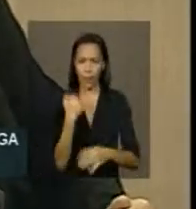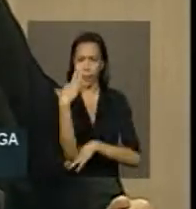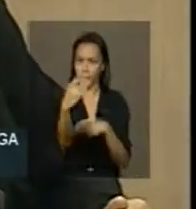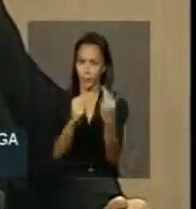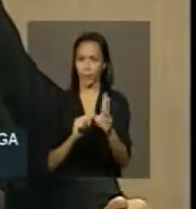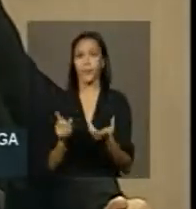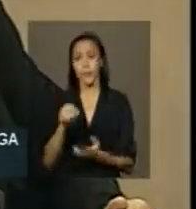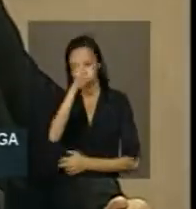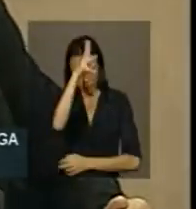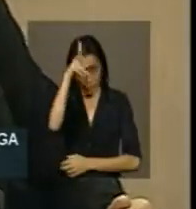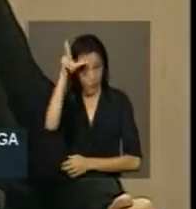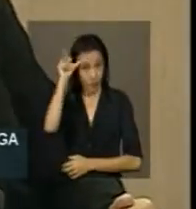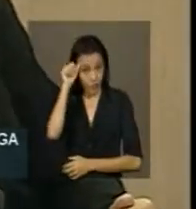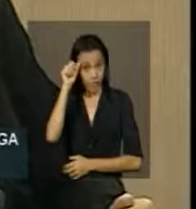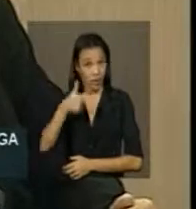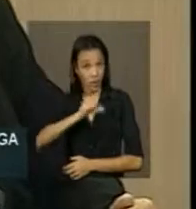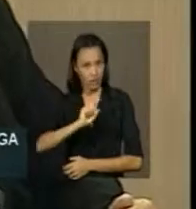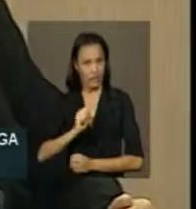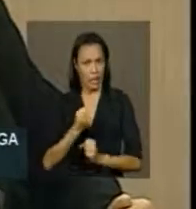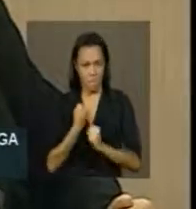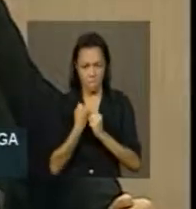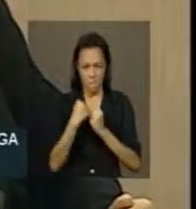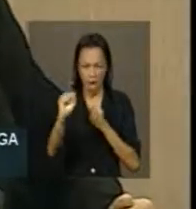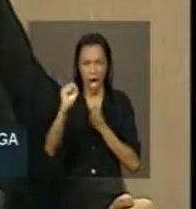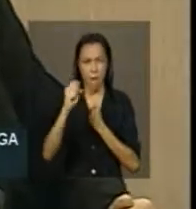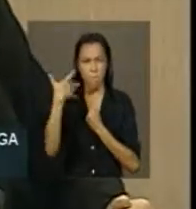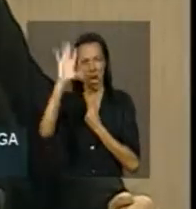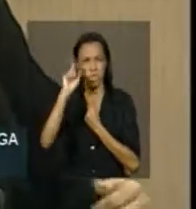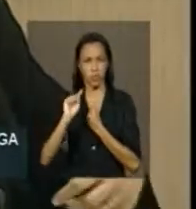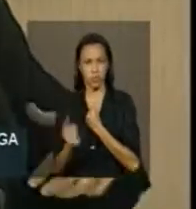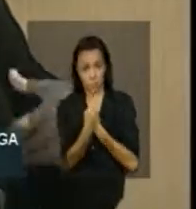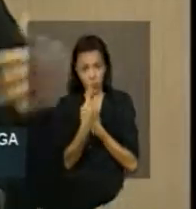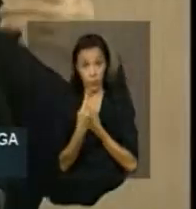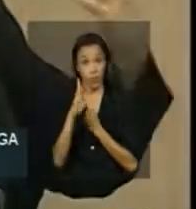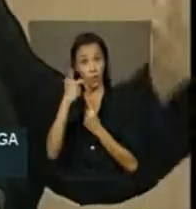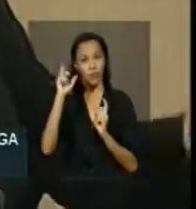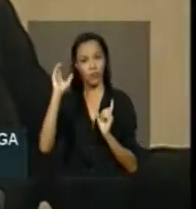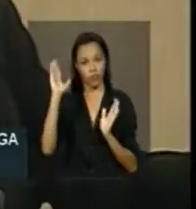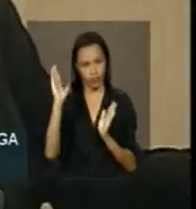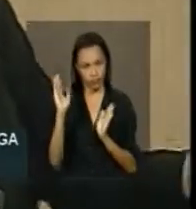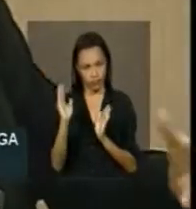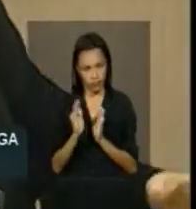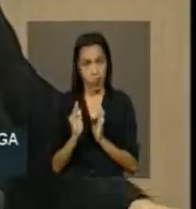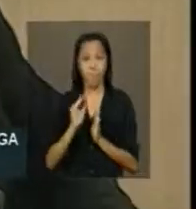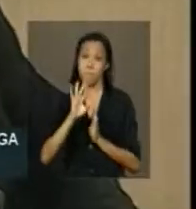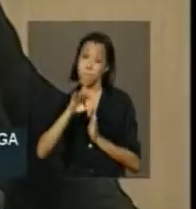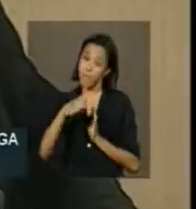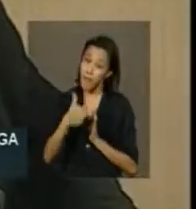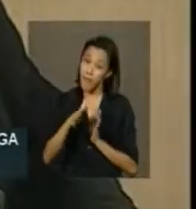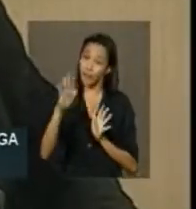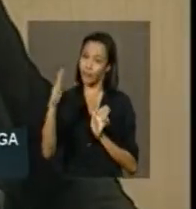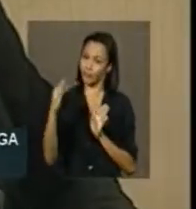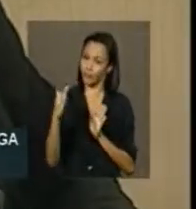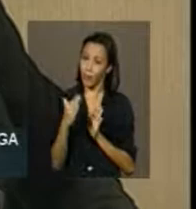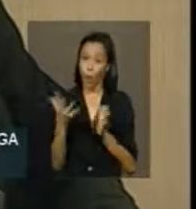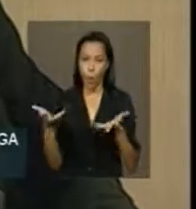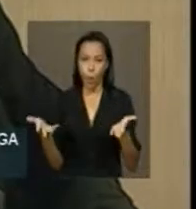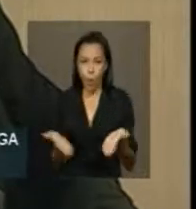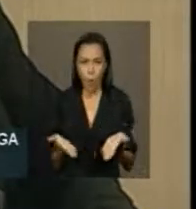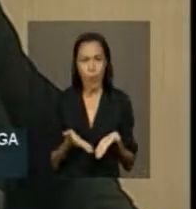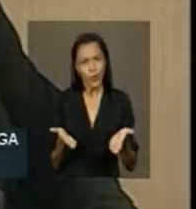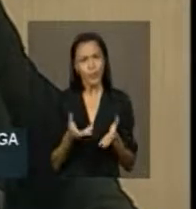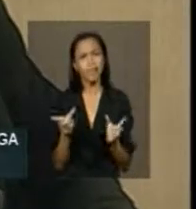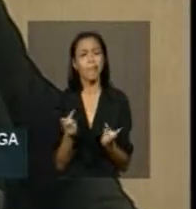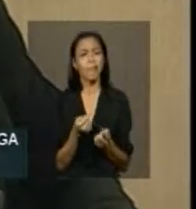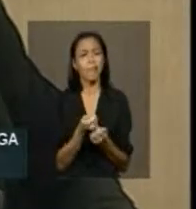que antes eram de grande mandamentos acima de 1.000 hectares depois foi para médio desmatamentos e agora você tem um perfil